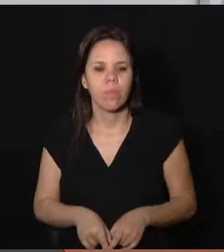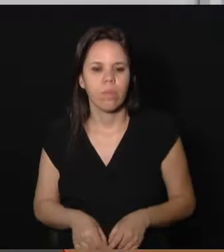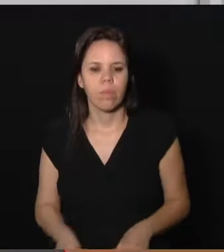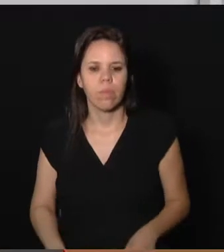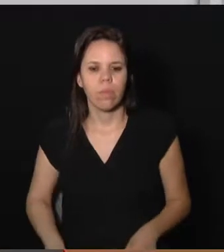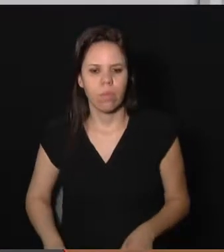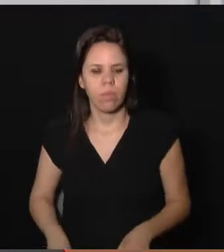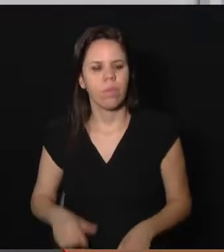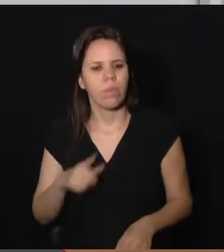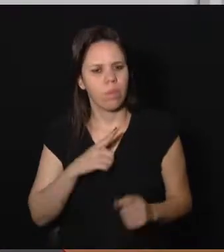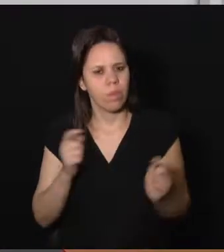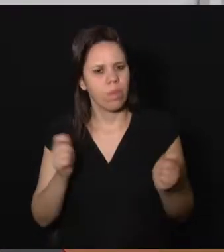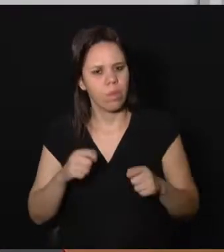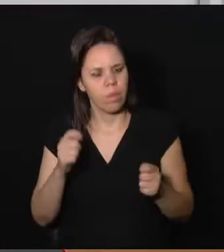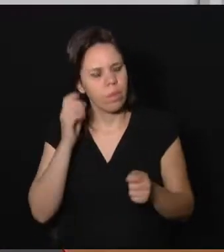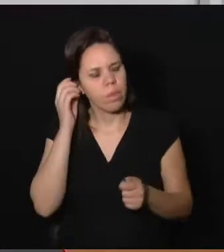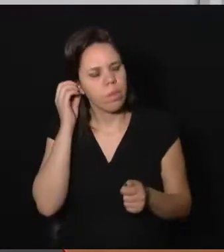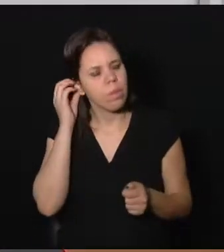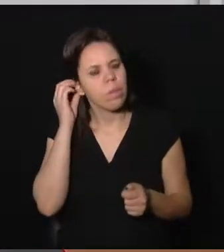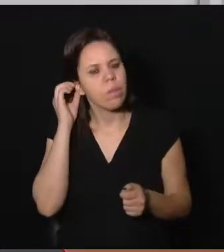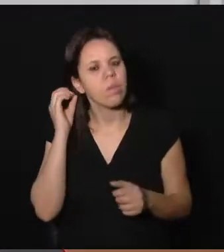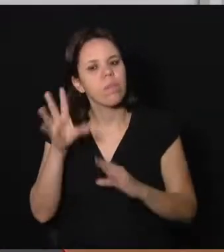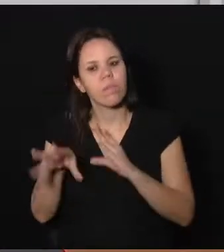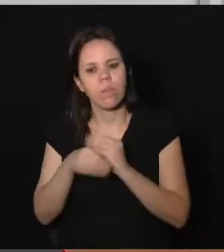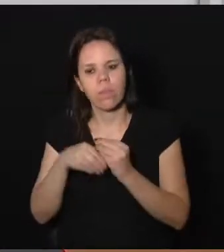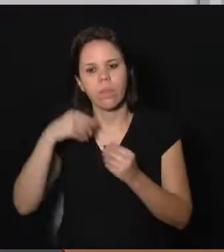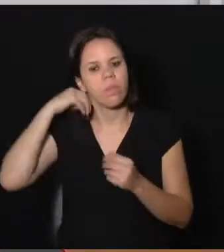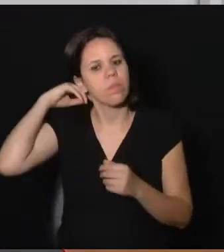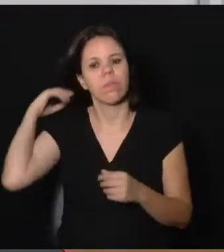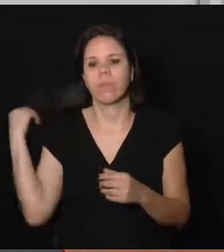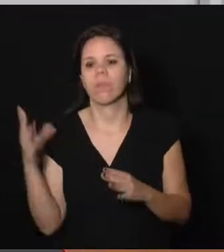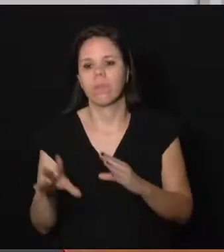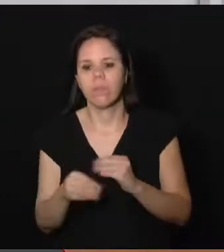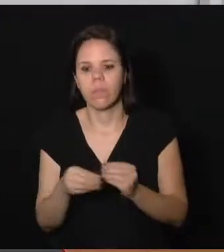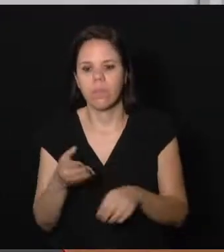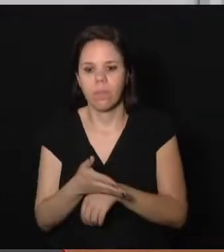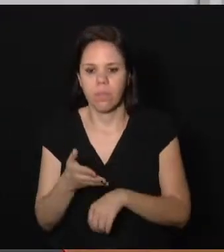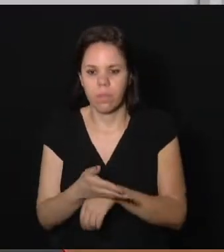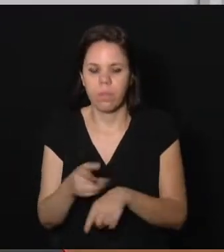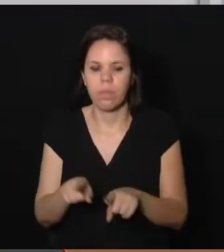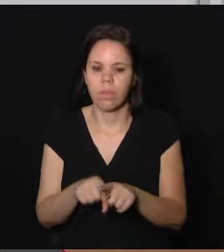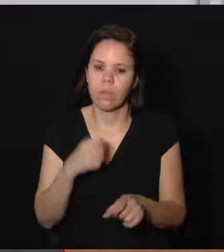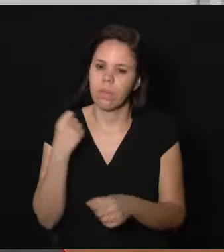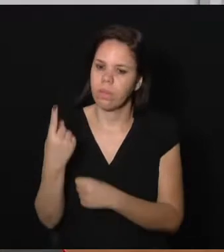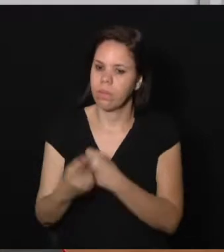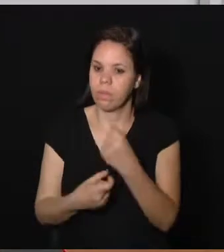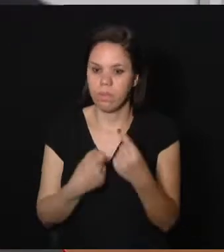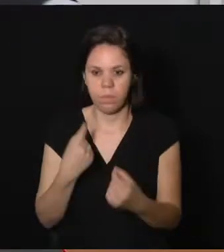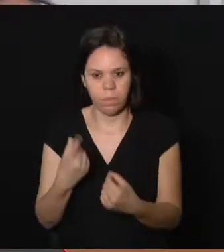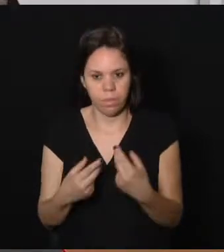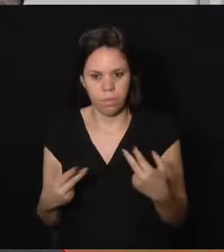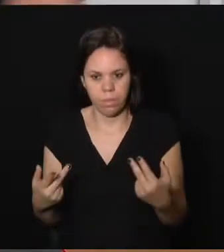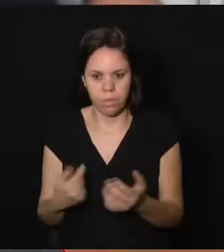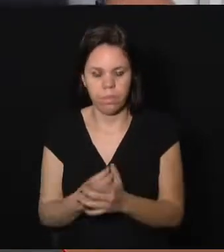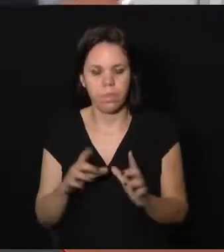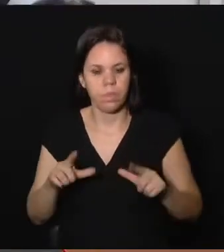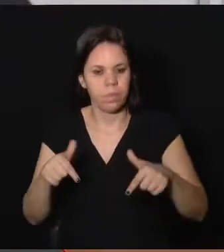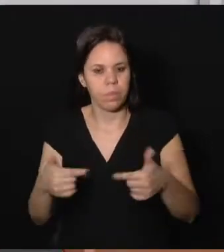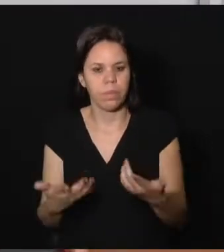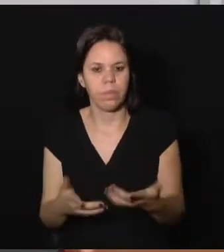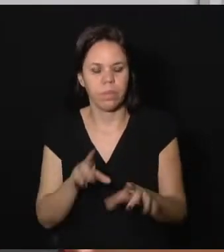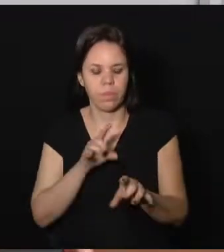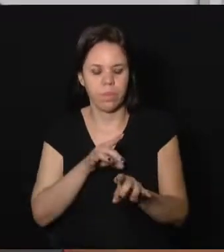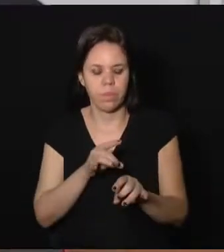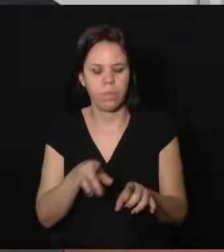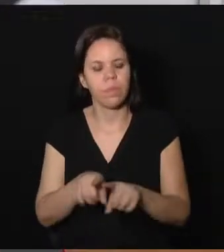há possibilidade de um incremento maior e de outras participações, mas essas são algumas que a gente que atua na parte